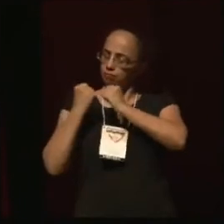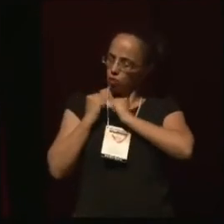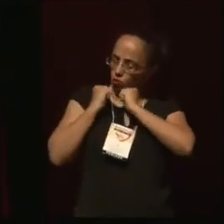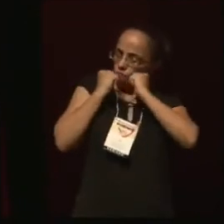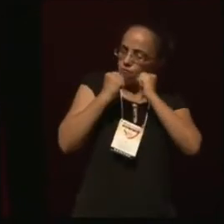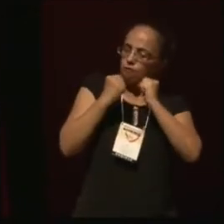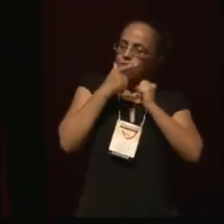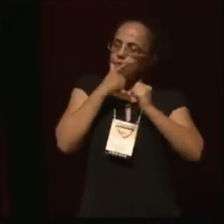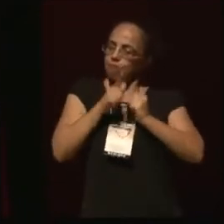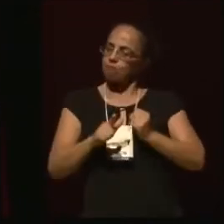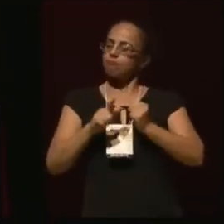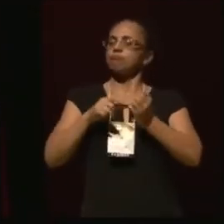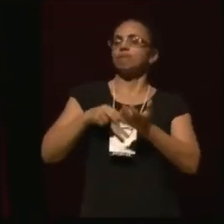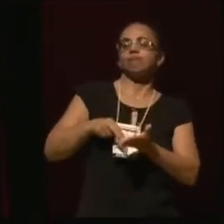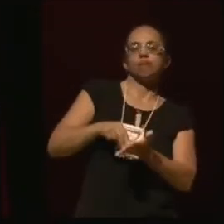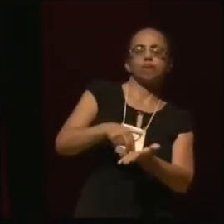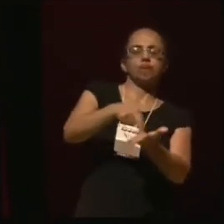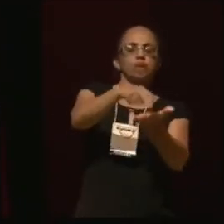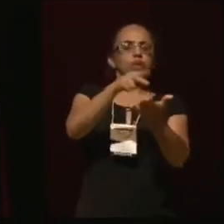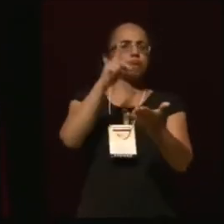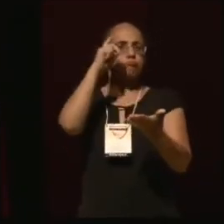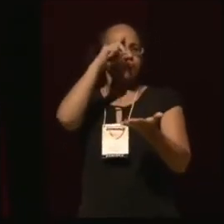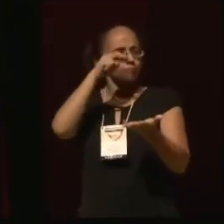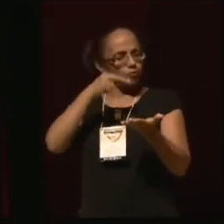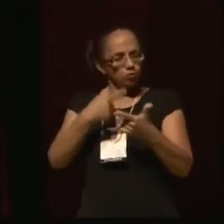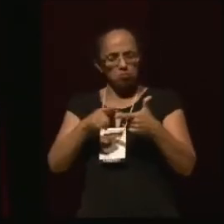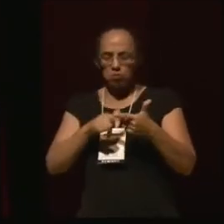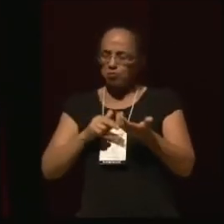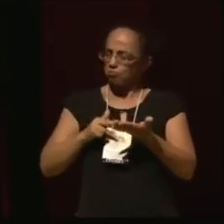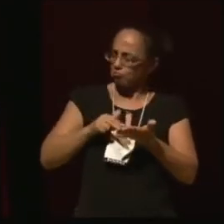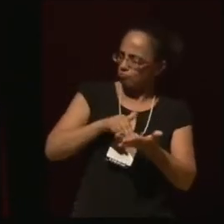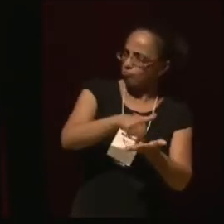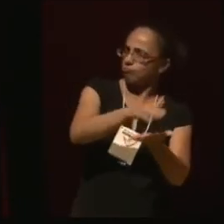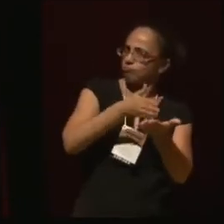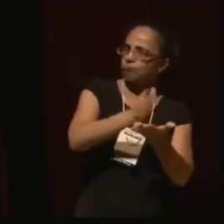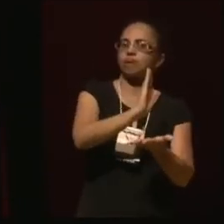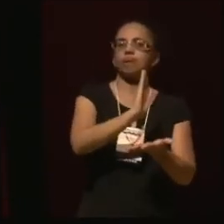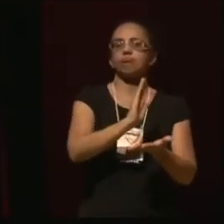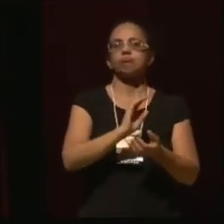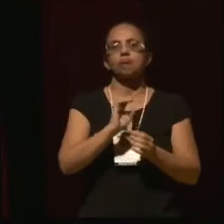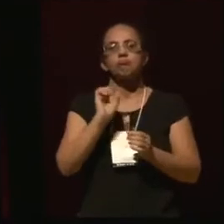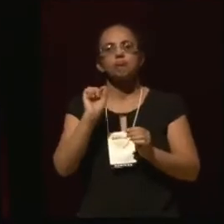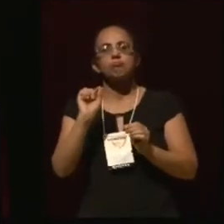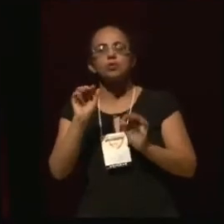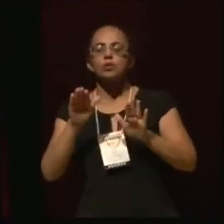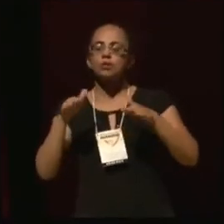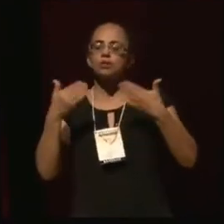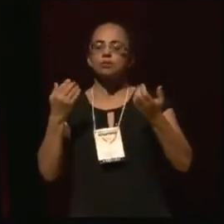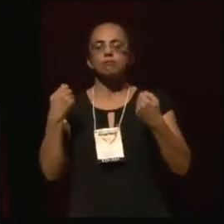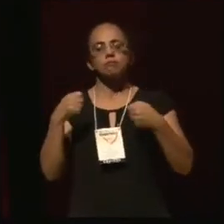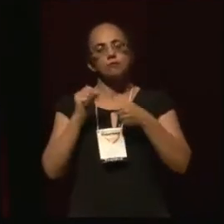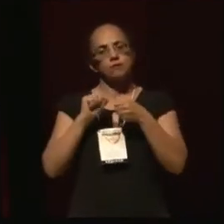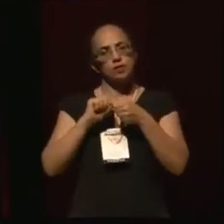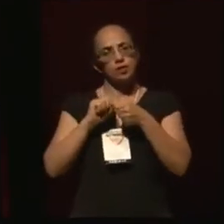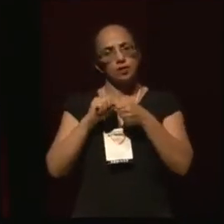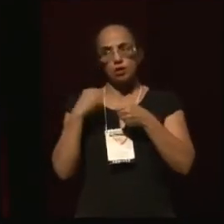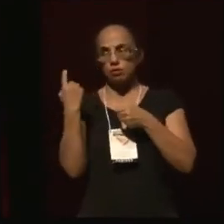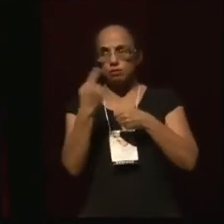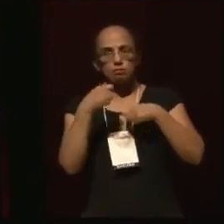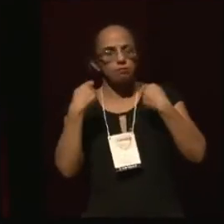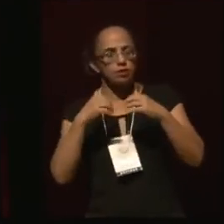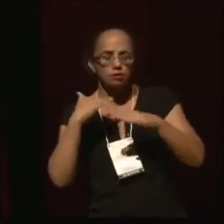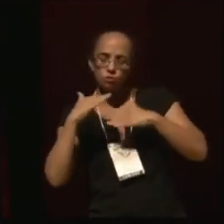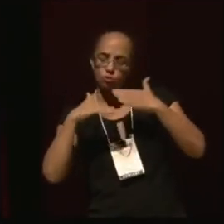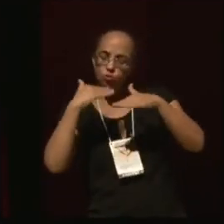período. Então, o que é que a gente precisa fazer? A gente precisa desenvolver essa